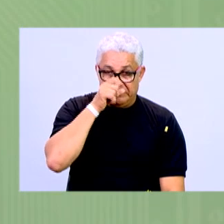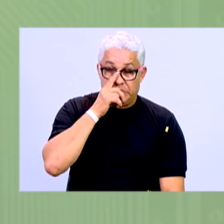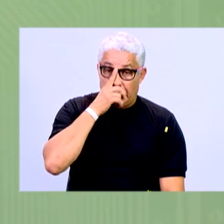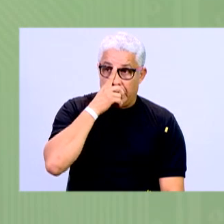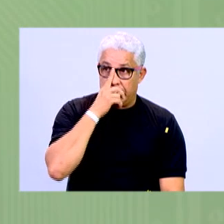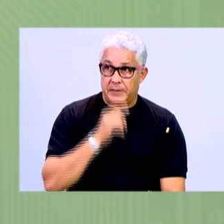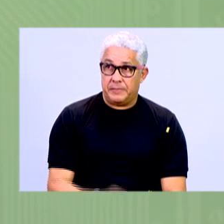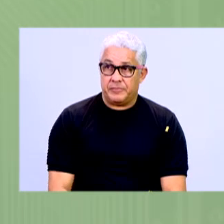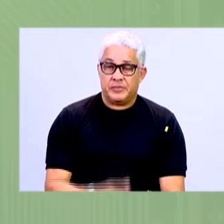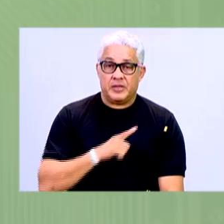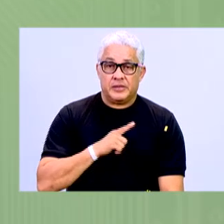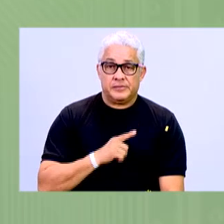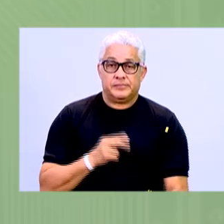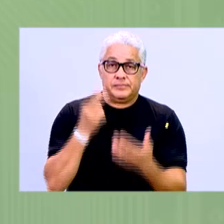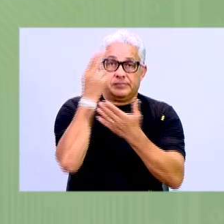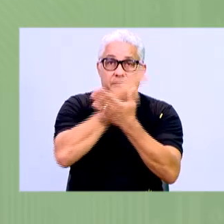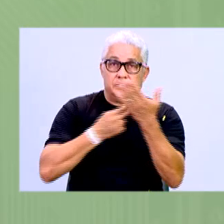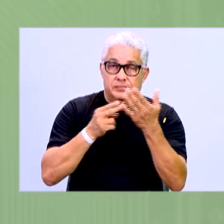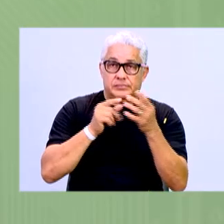E aqui temos